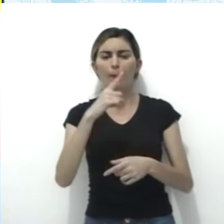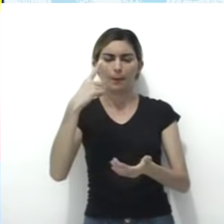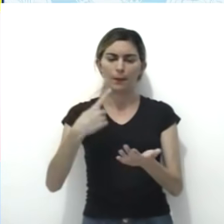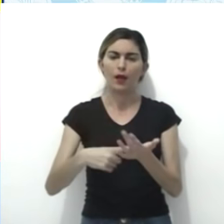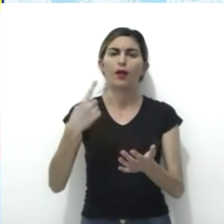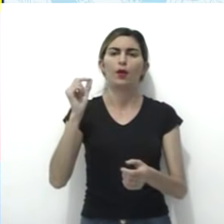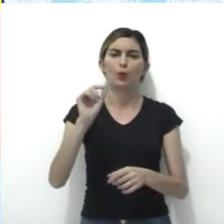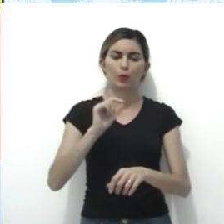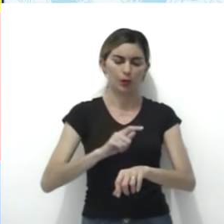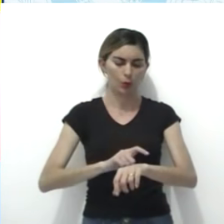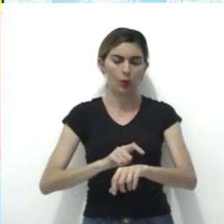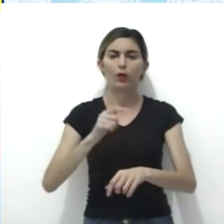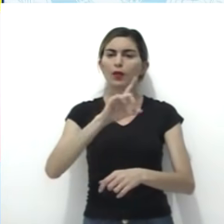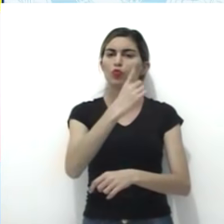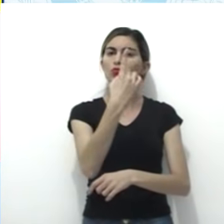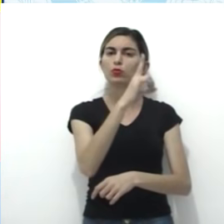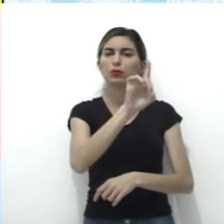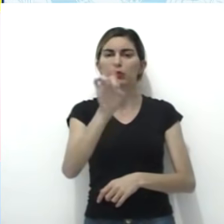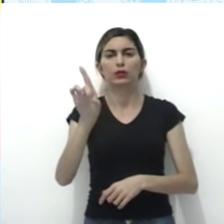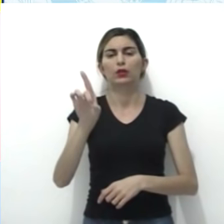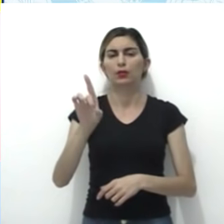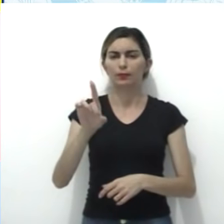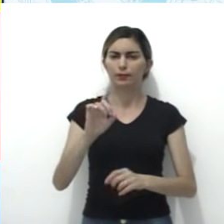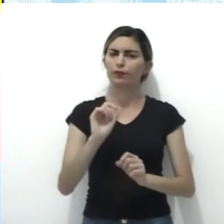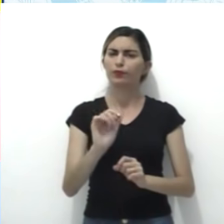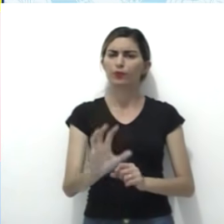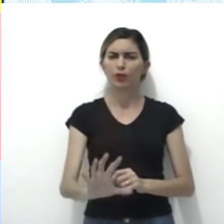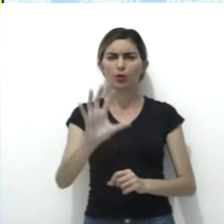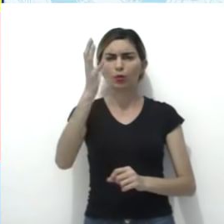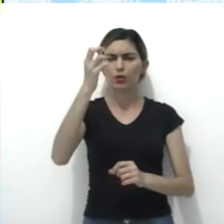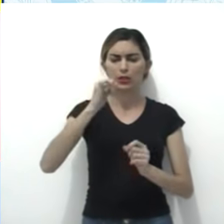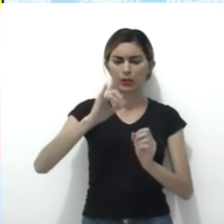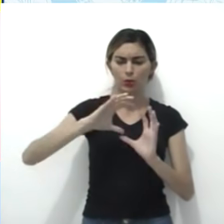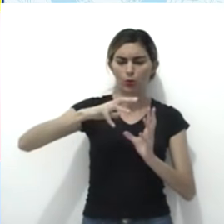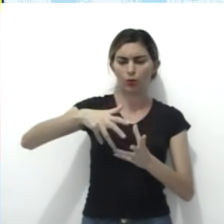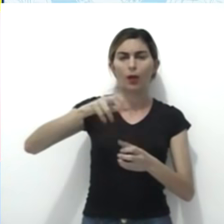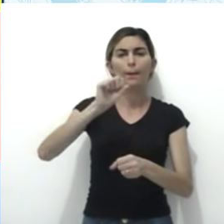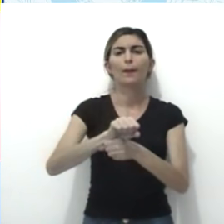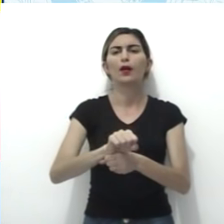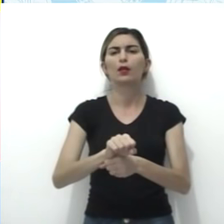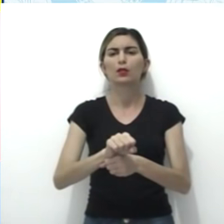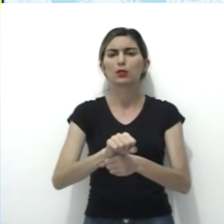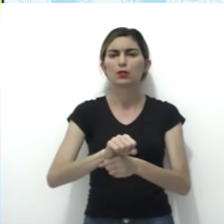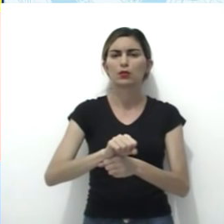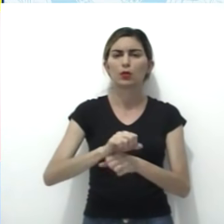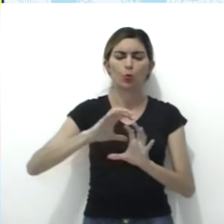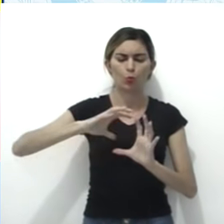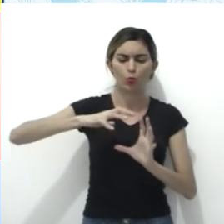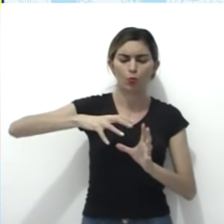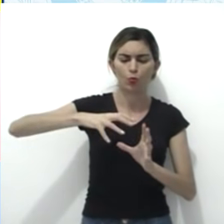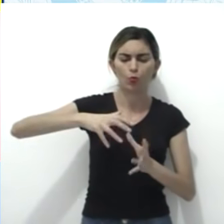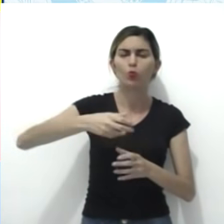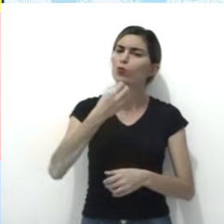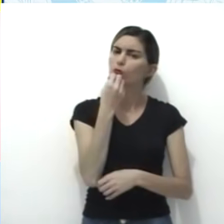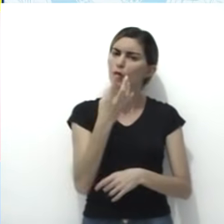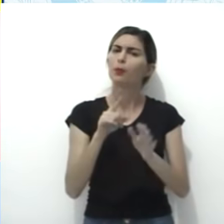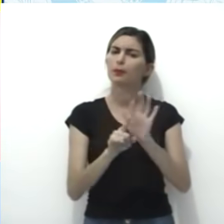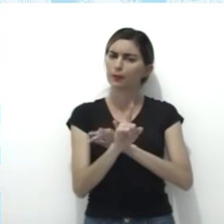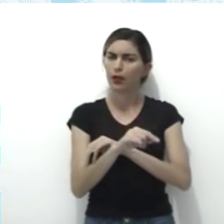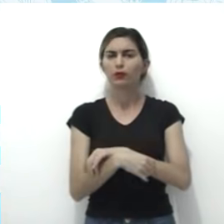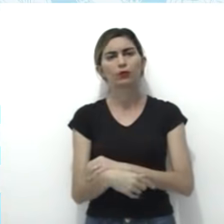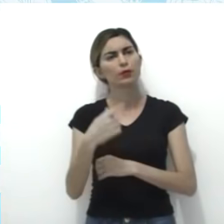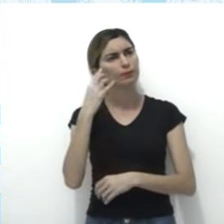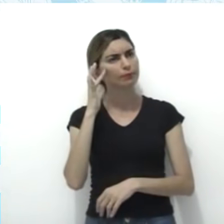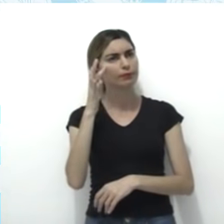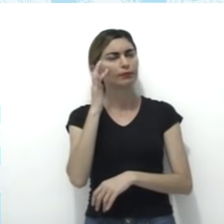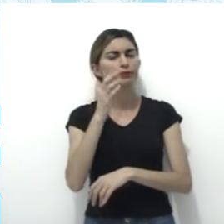isso marca um dia e o que que aconteceria se a terra parasse de girar isso é uma